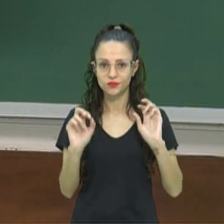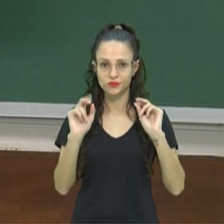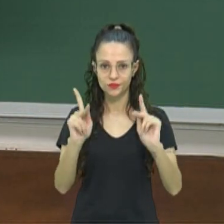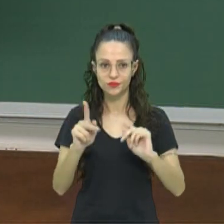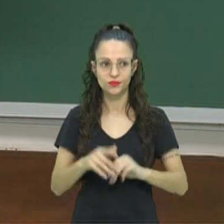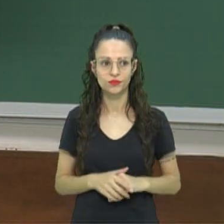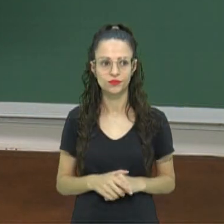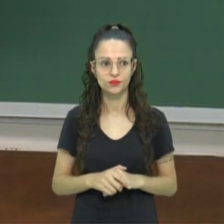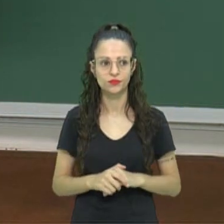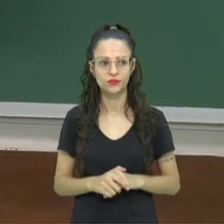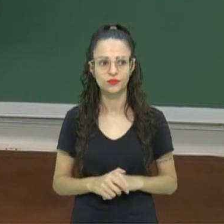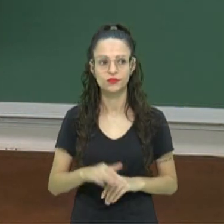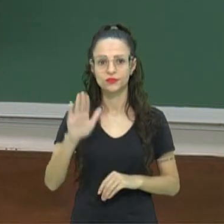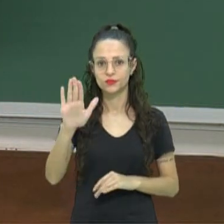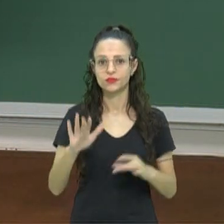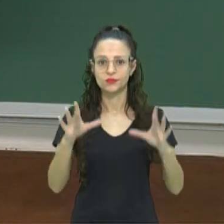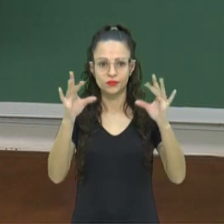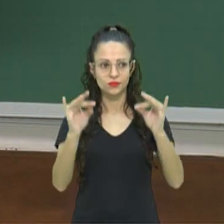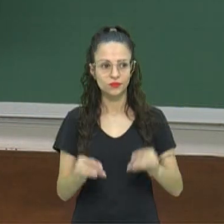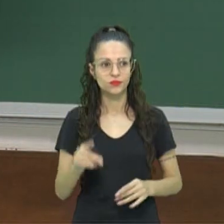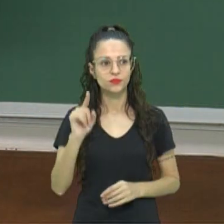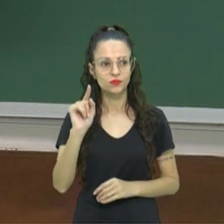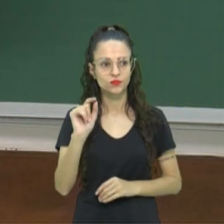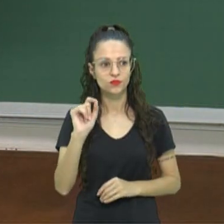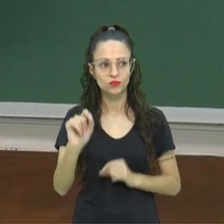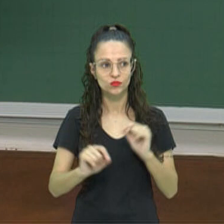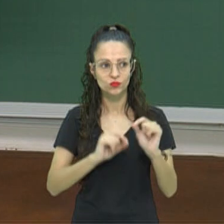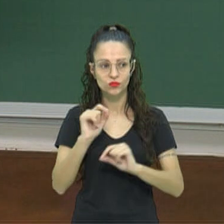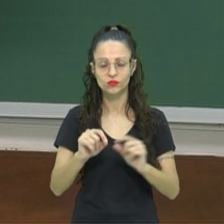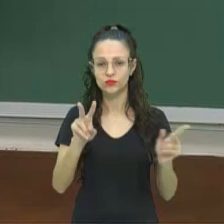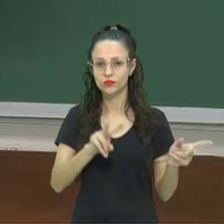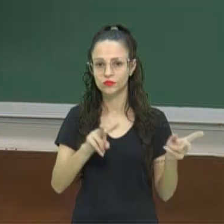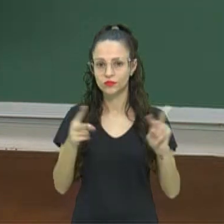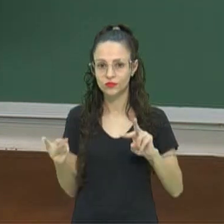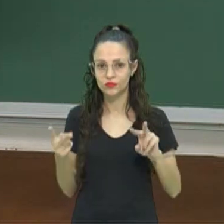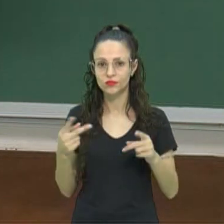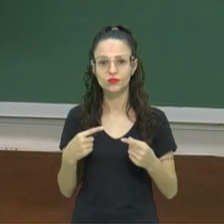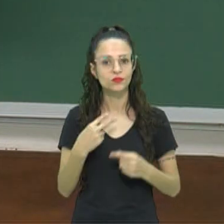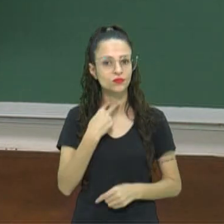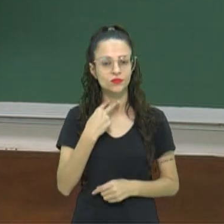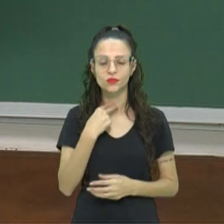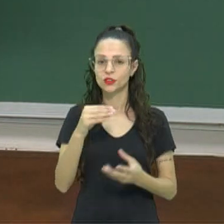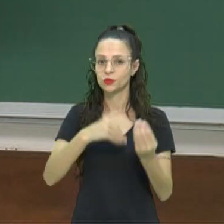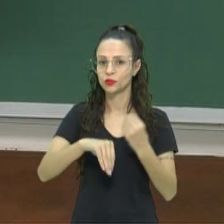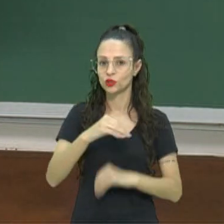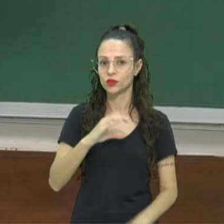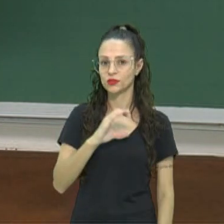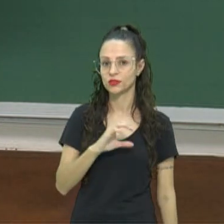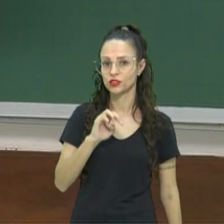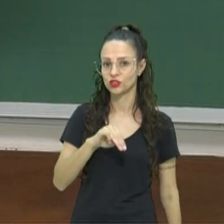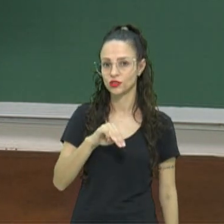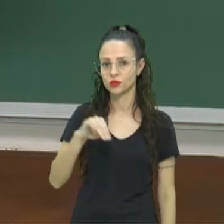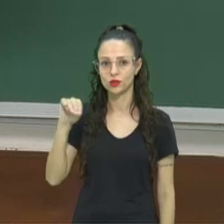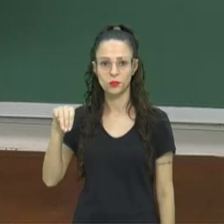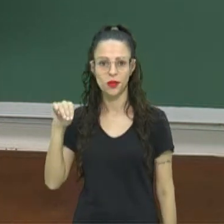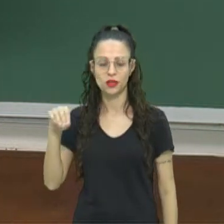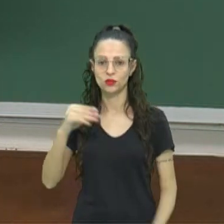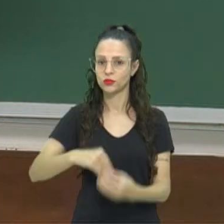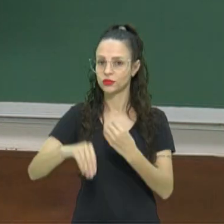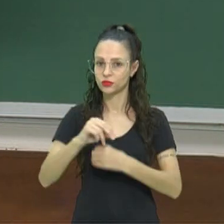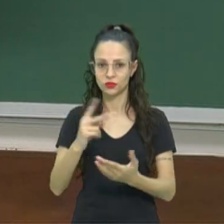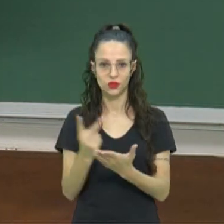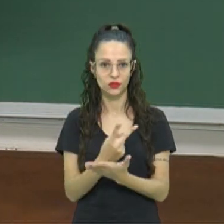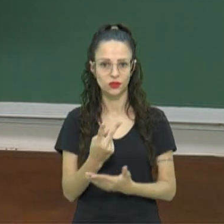ok? Só tem um pequeno detalhe aqui, nós precisamos fazer as transformações. Eu não posso misturar centímetro com metro na conta, que dá